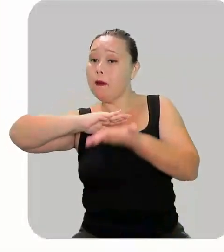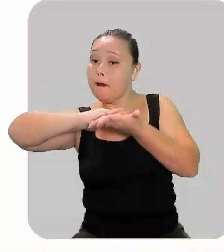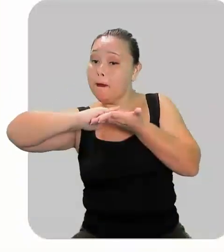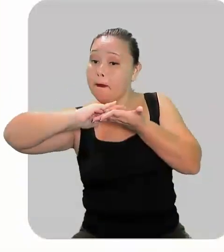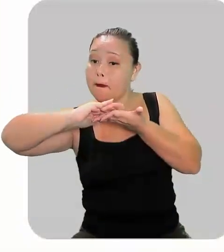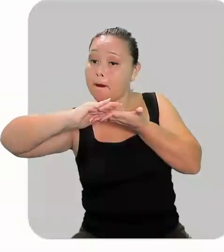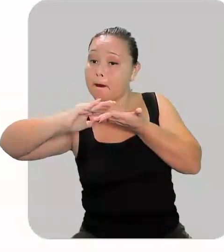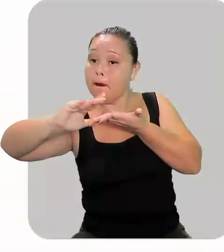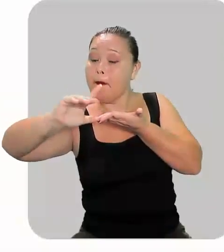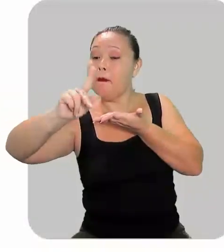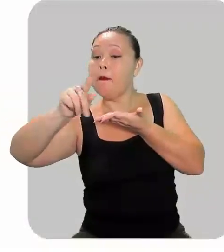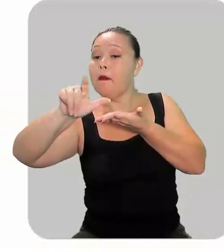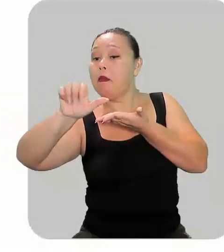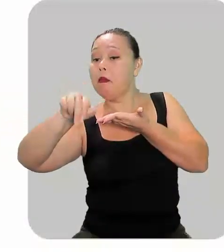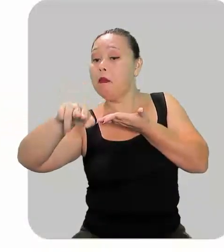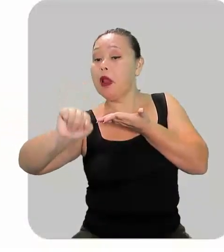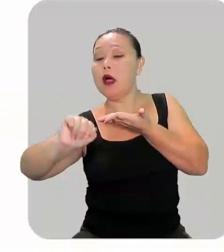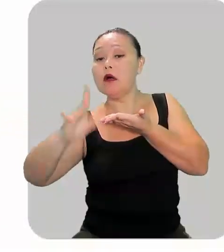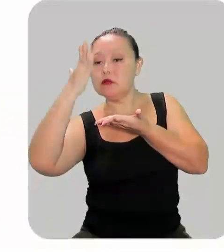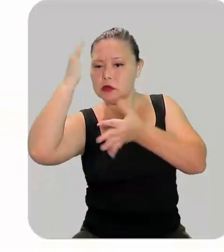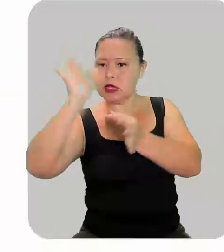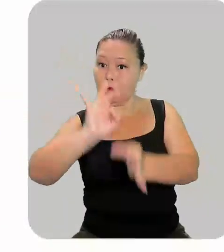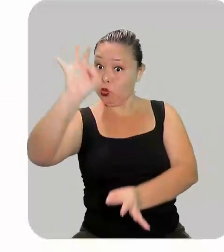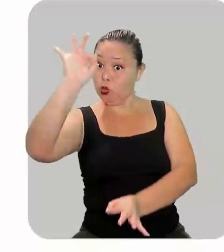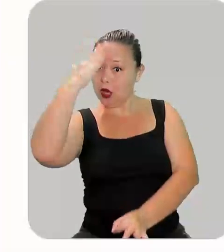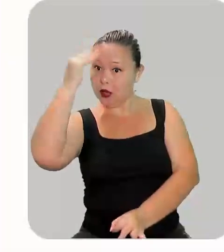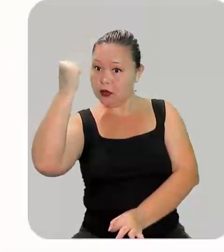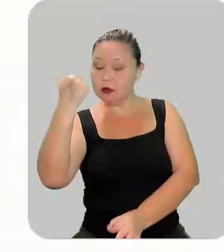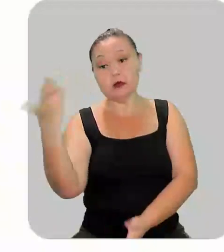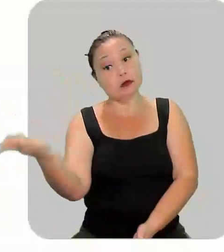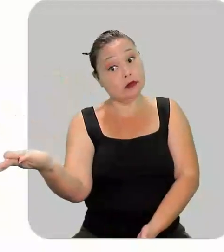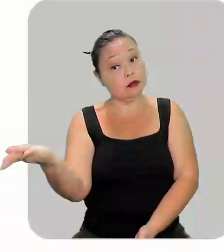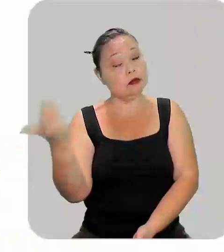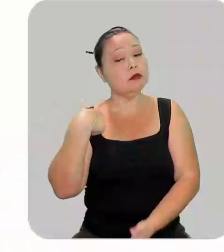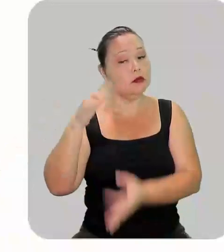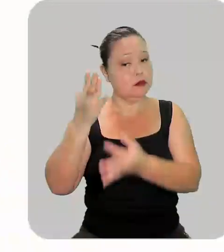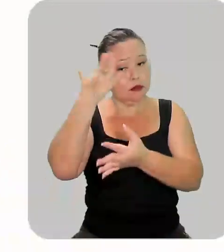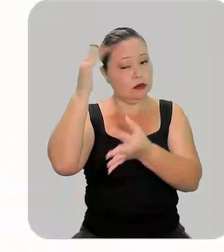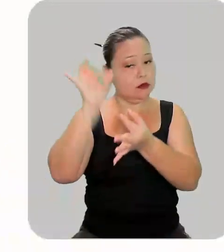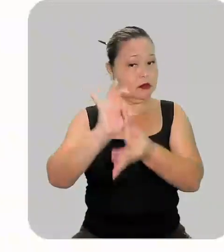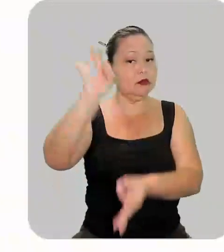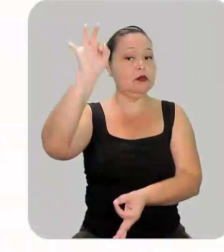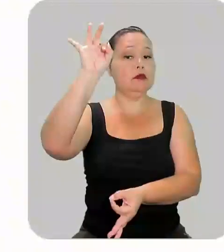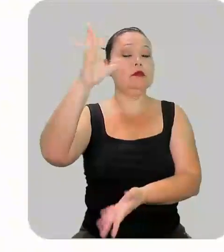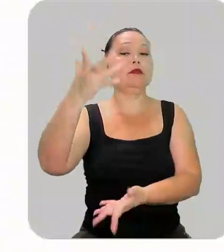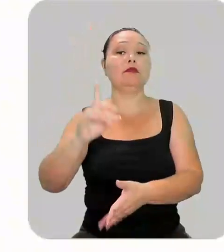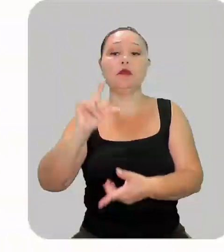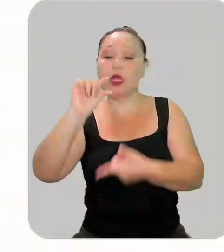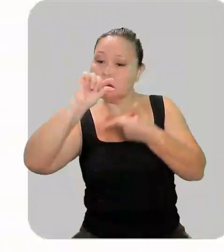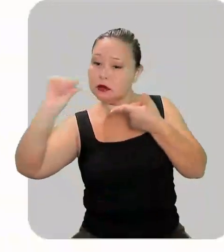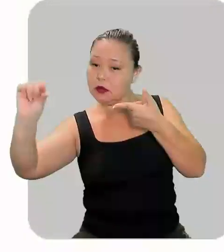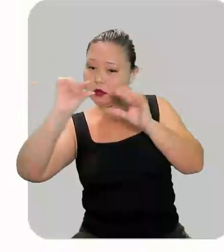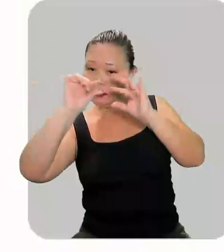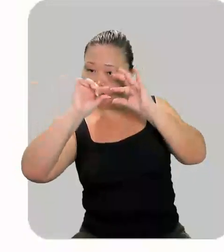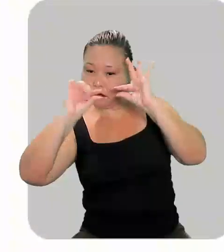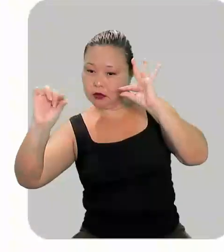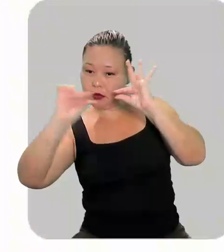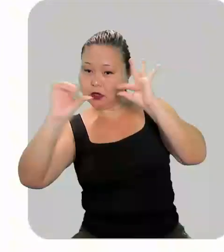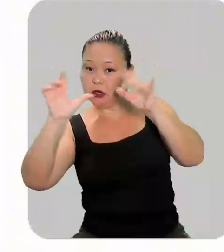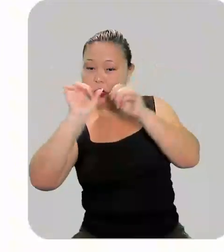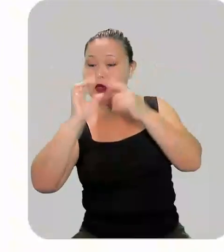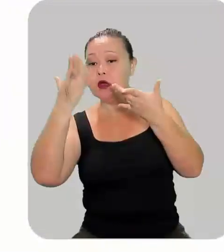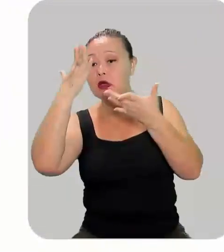plana. Mas a gente sabe a altura, não sabe? Isso, nós vamos Olha colocar lá, concreto. Né? A espessura, né? A gente